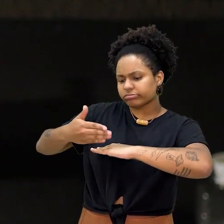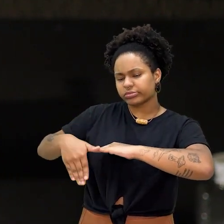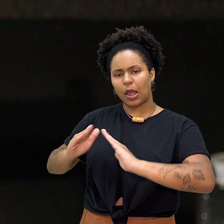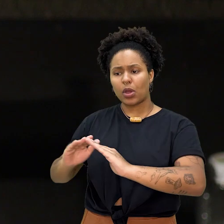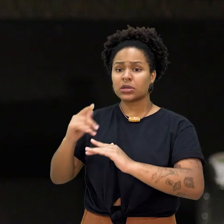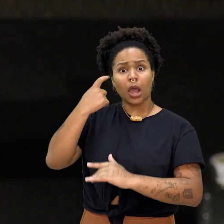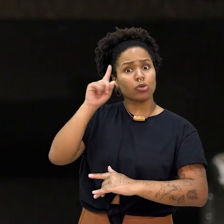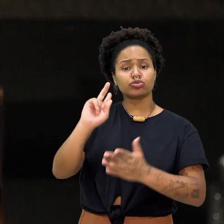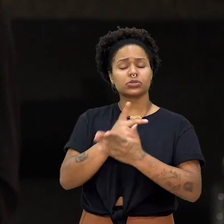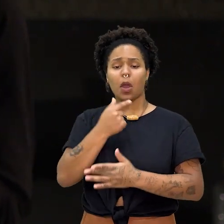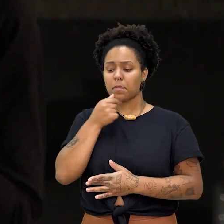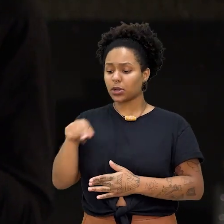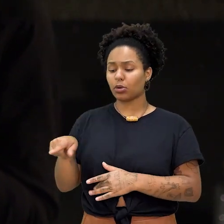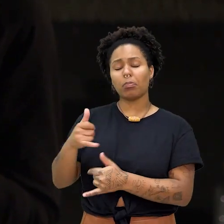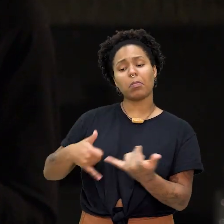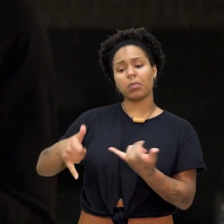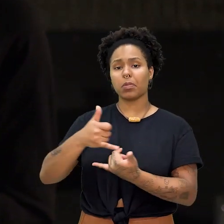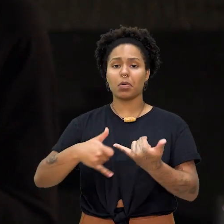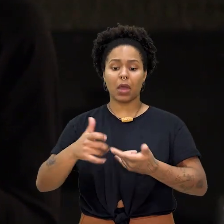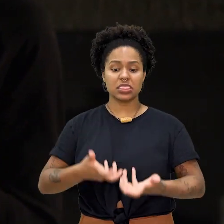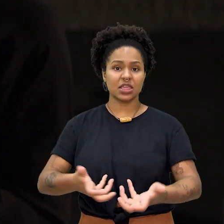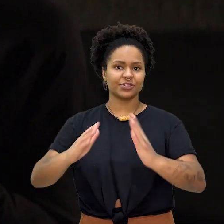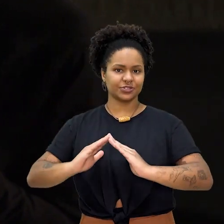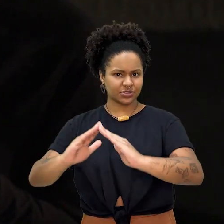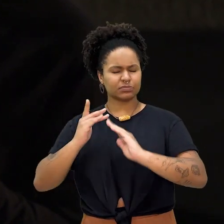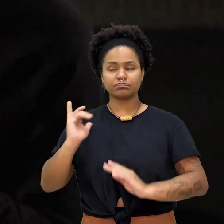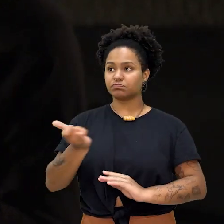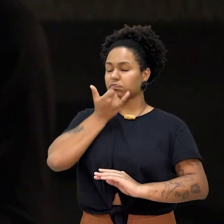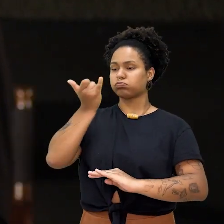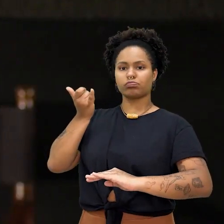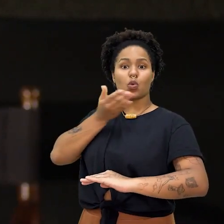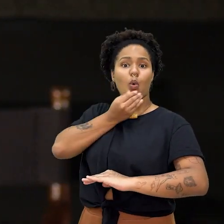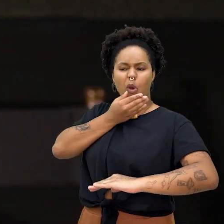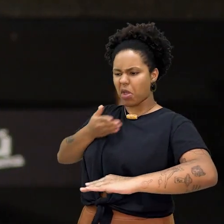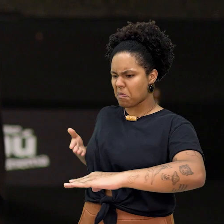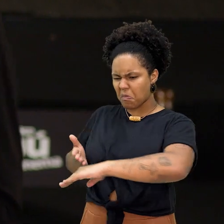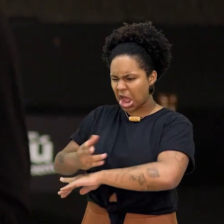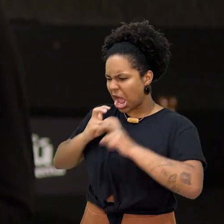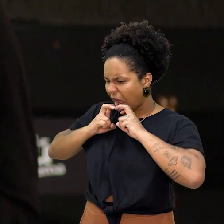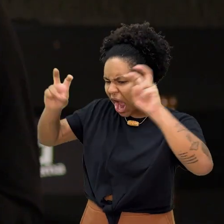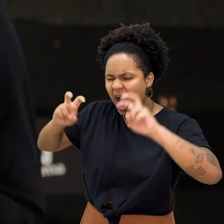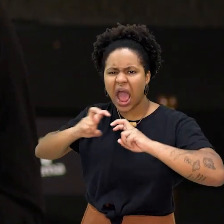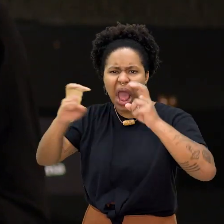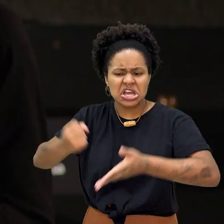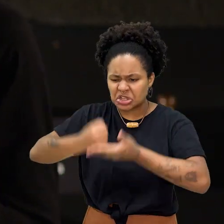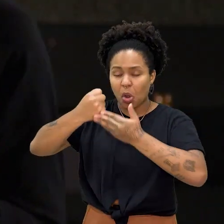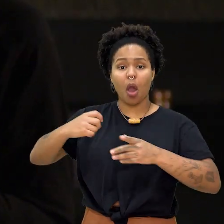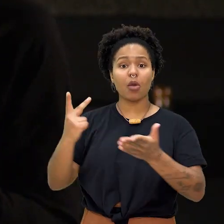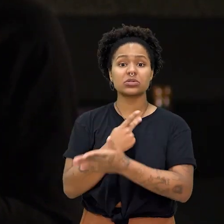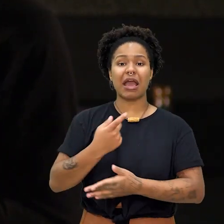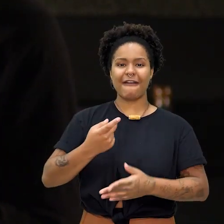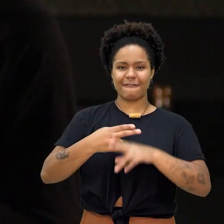Certo dia, brincando no jardim da sua casa, eis que, de repente, entra um homem gritando por socorro,